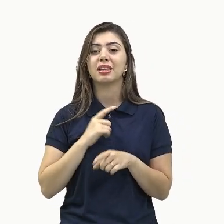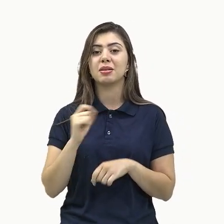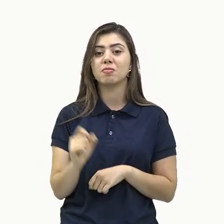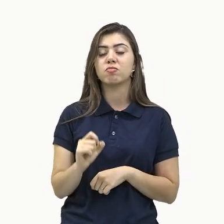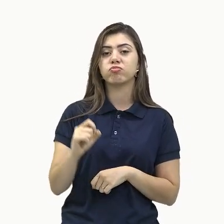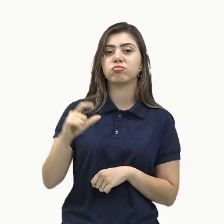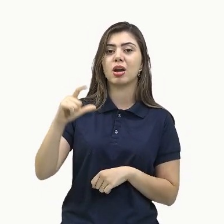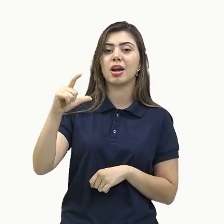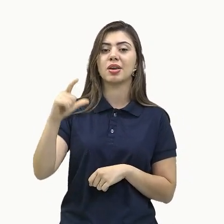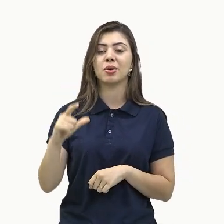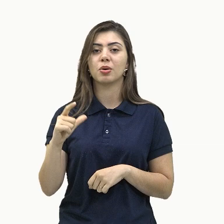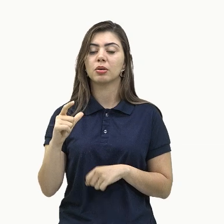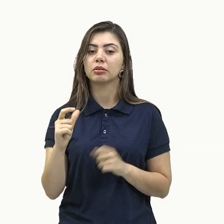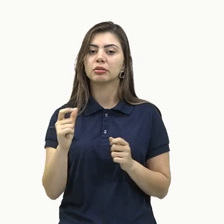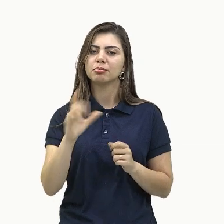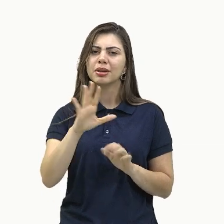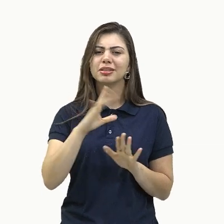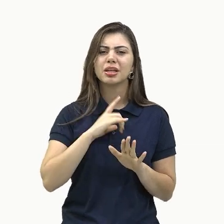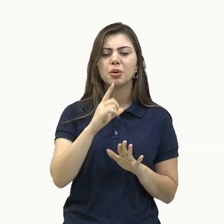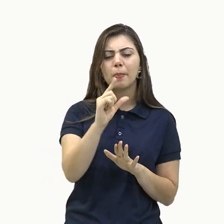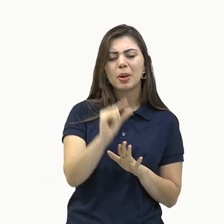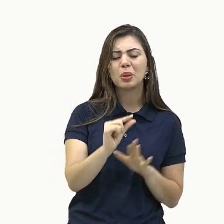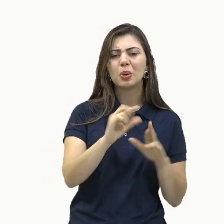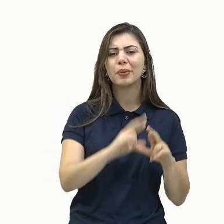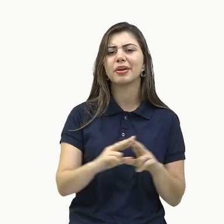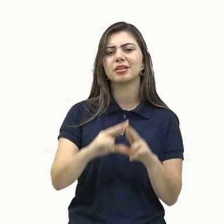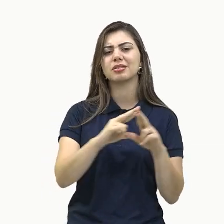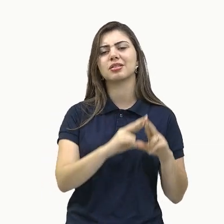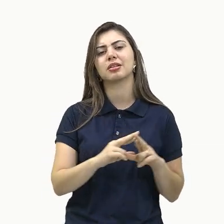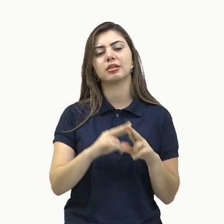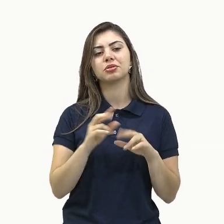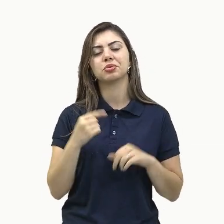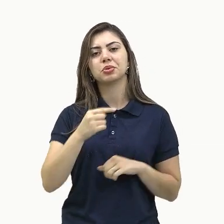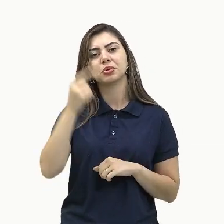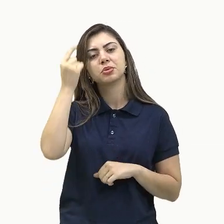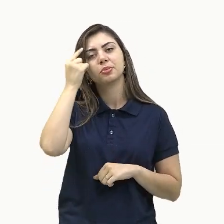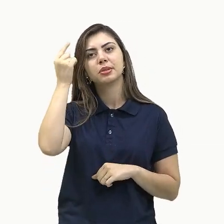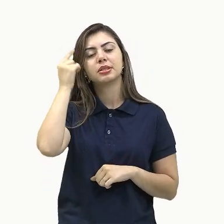que vai para a reciclagem, a gente tem que pensar com relação a tudo isso